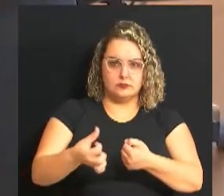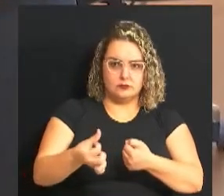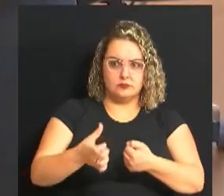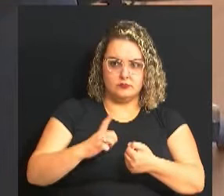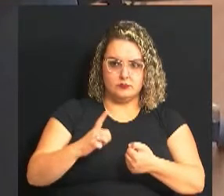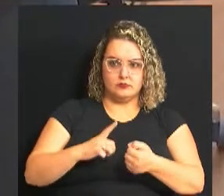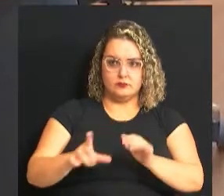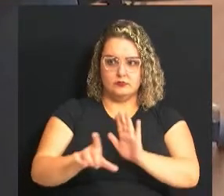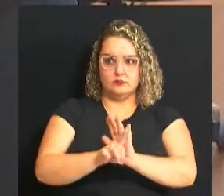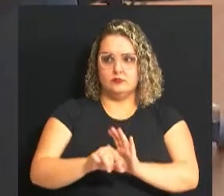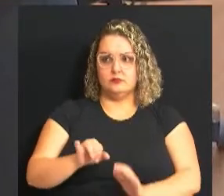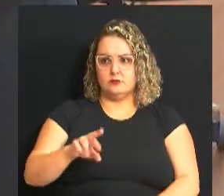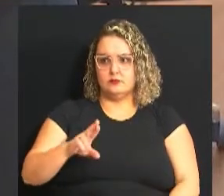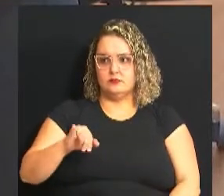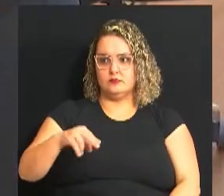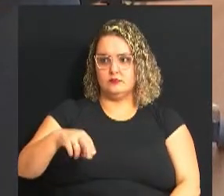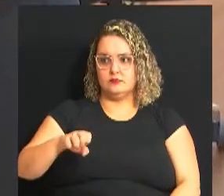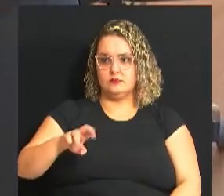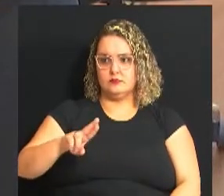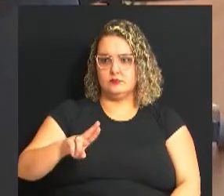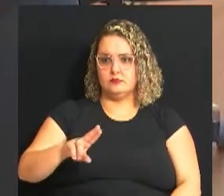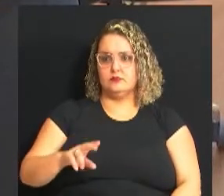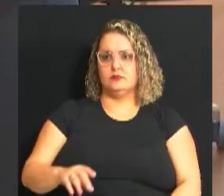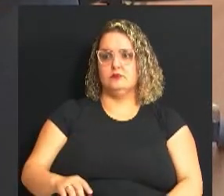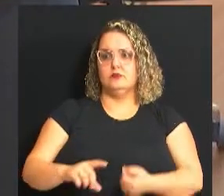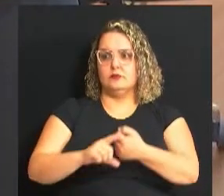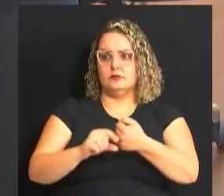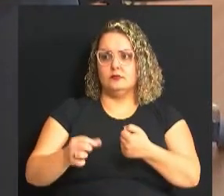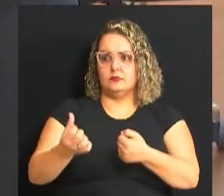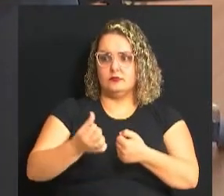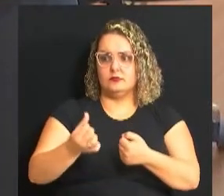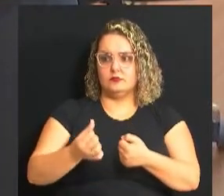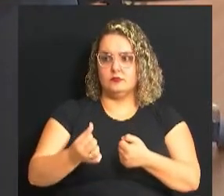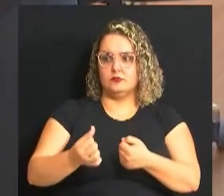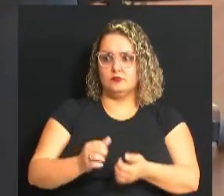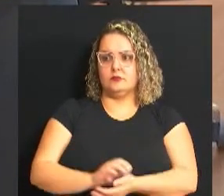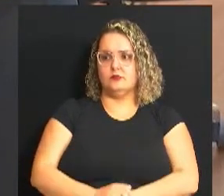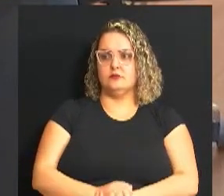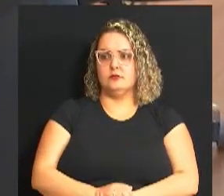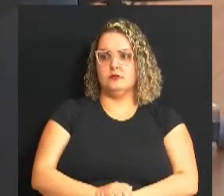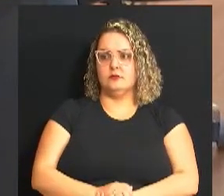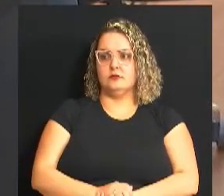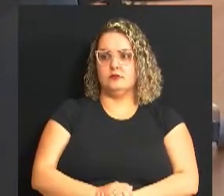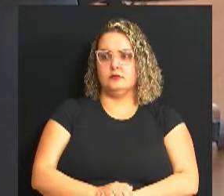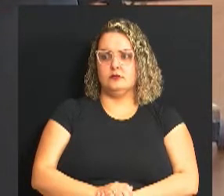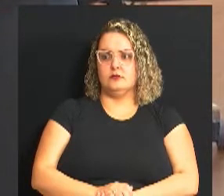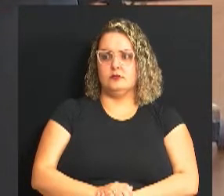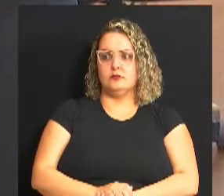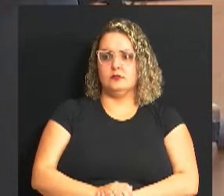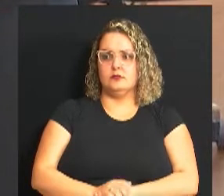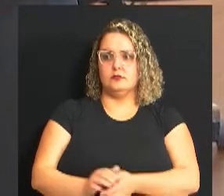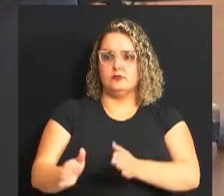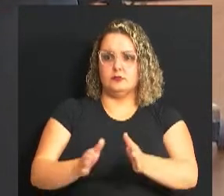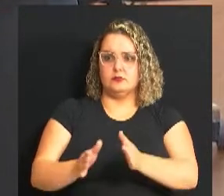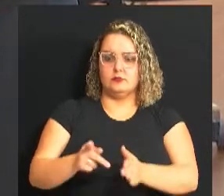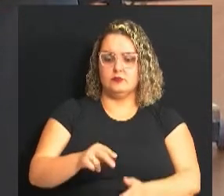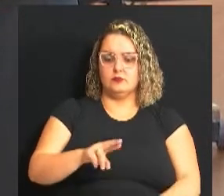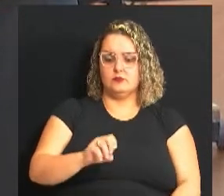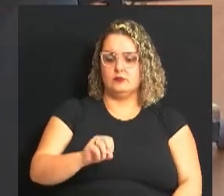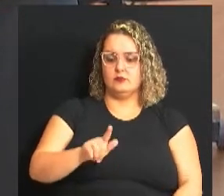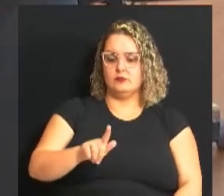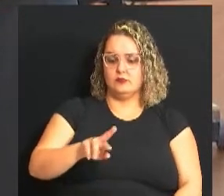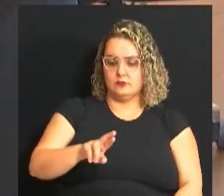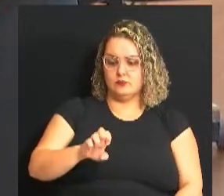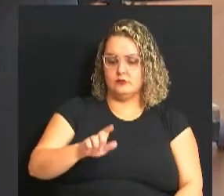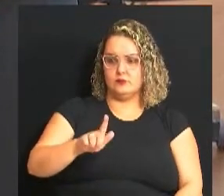O Irineu lembra que o artigo 6º diz o seguinte: durante a vigência da Prorregem 2, o Poder Executivo